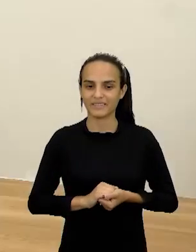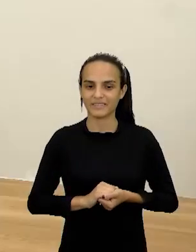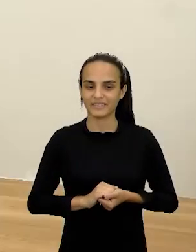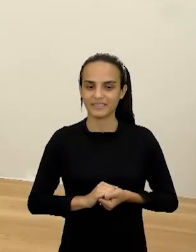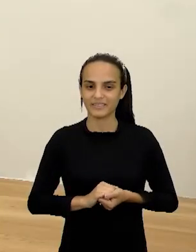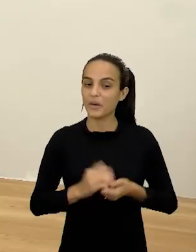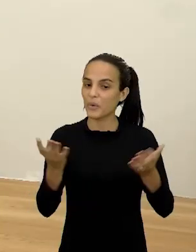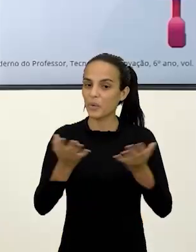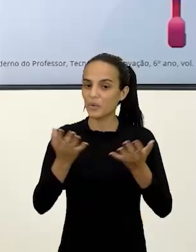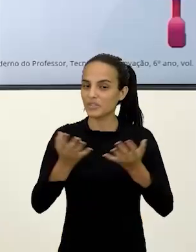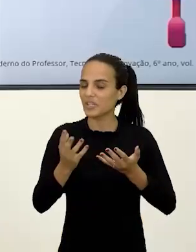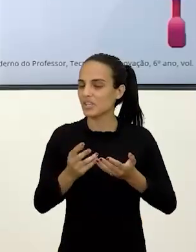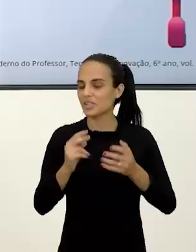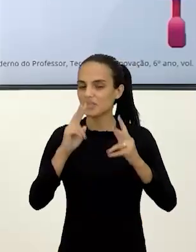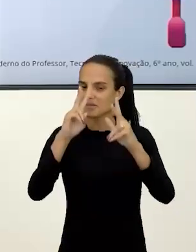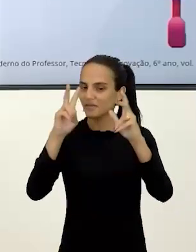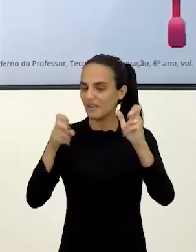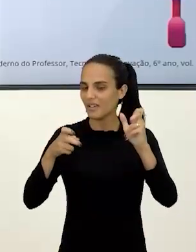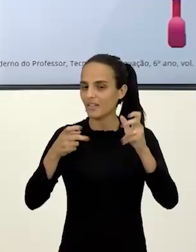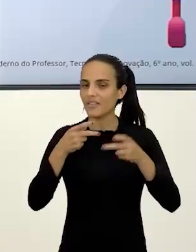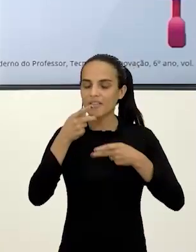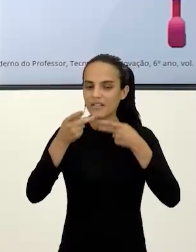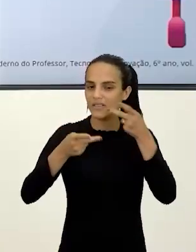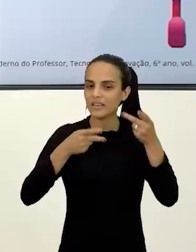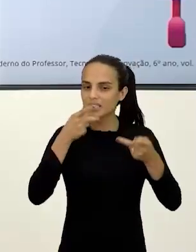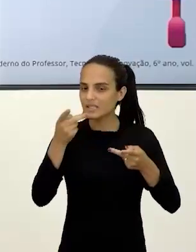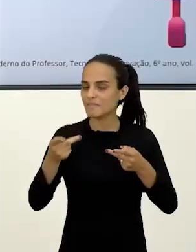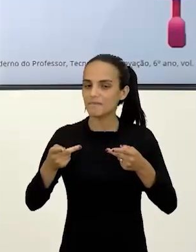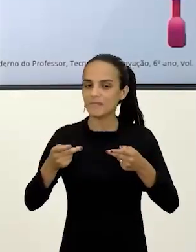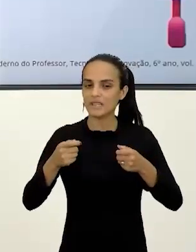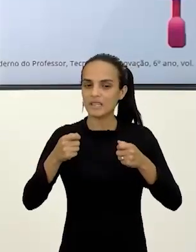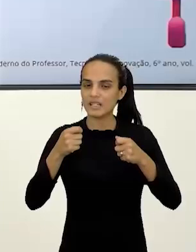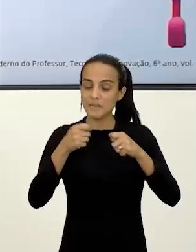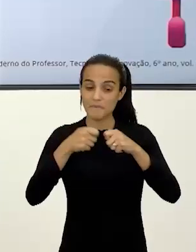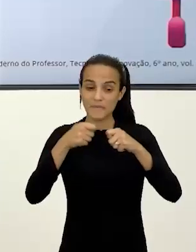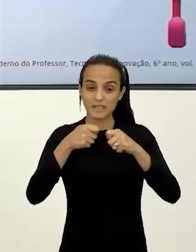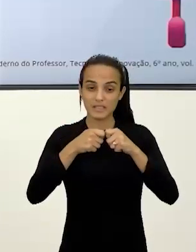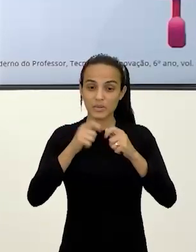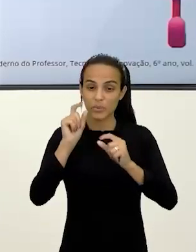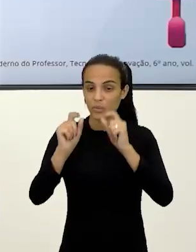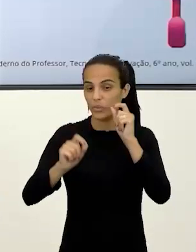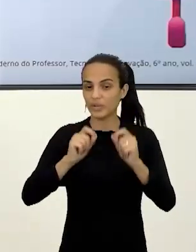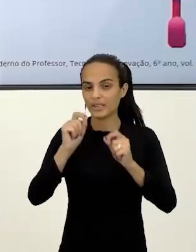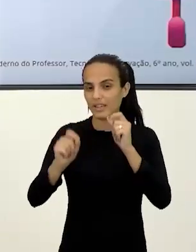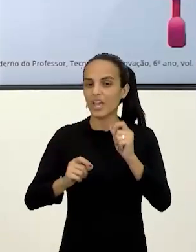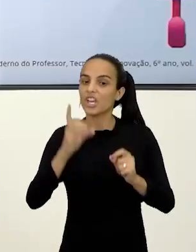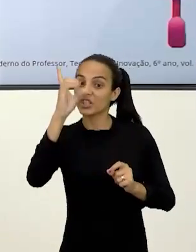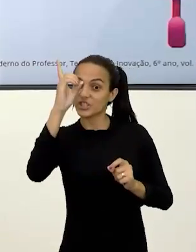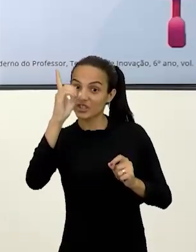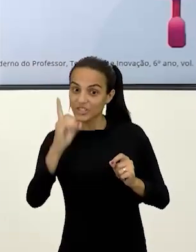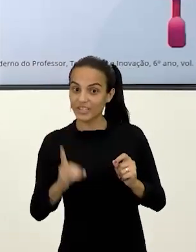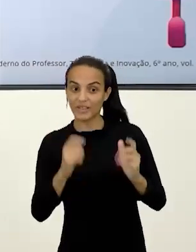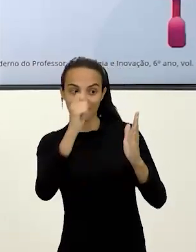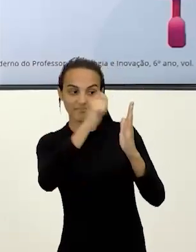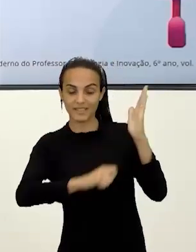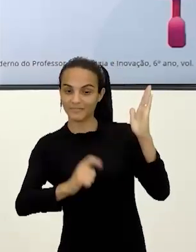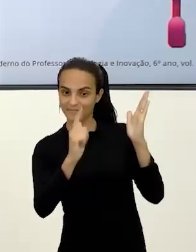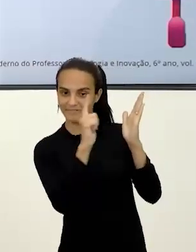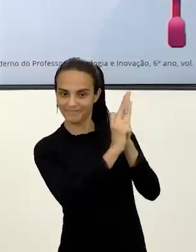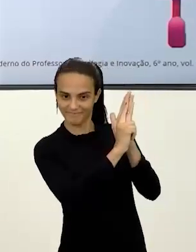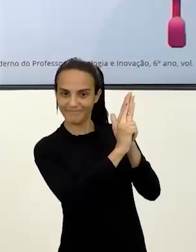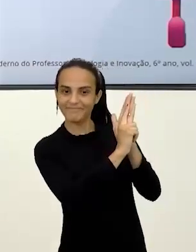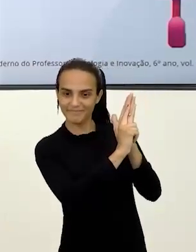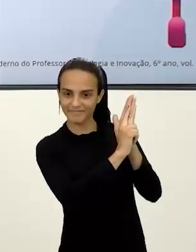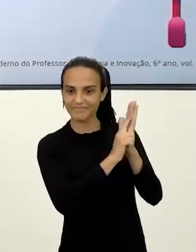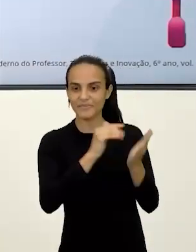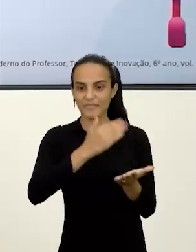assim, hoje a gente vai fazer aqui, né, uma sessão de terapia com vocês sobre direitos autorais. E para começar essa aula, né,